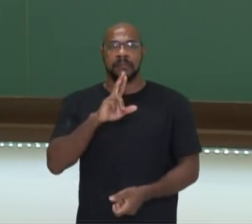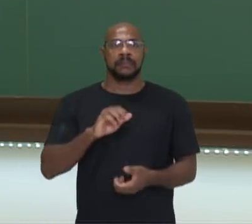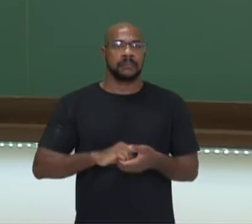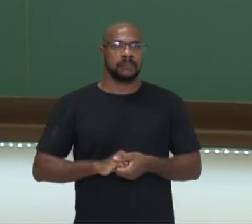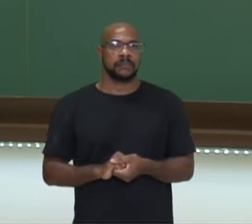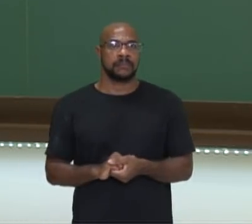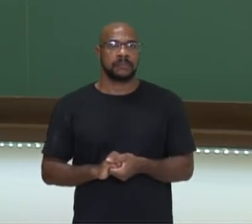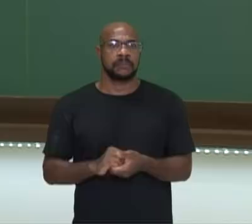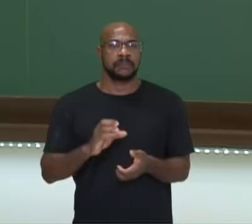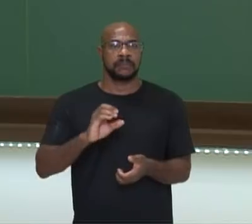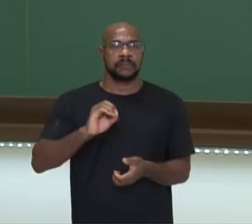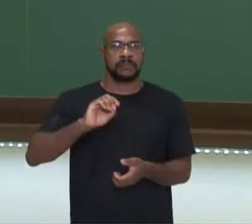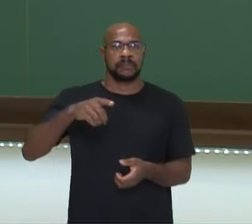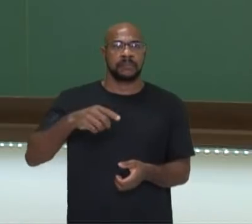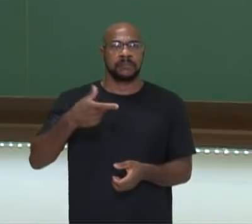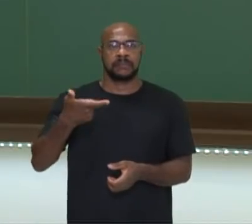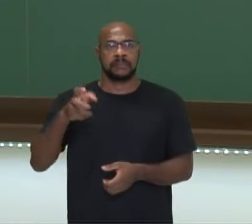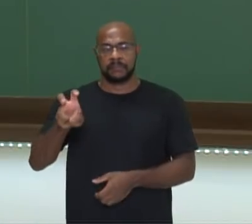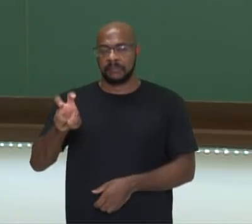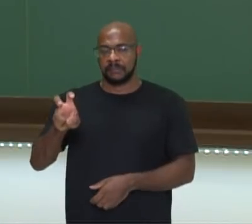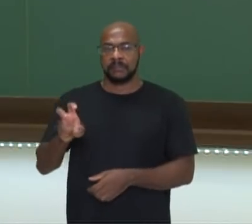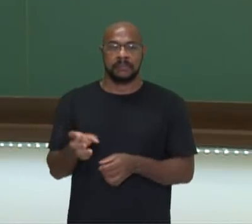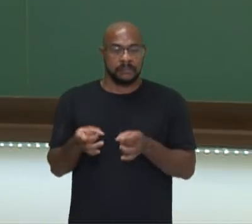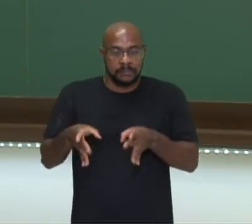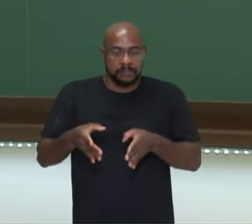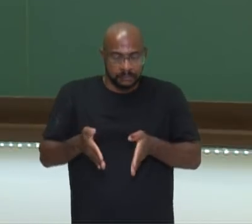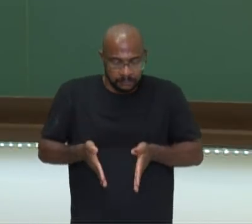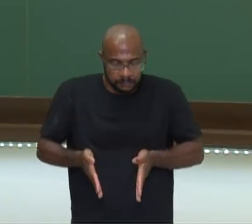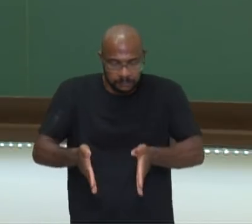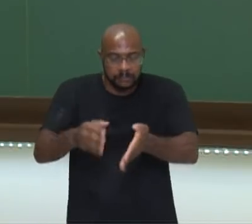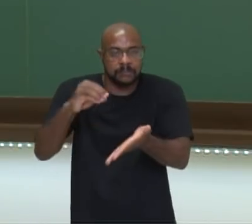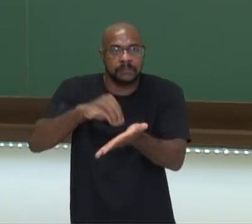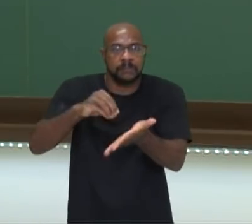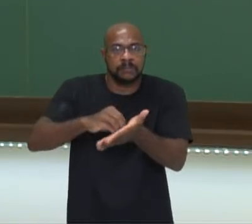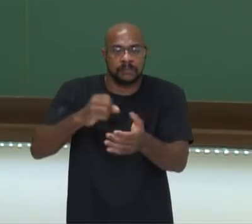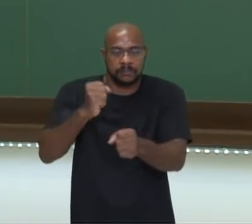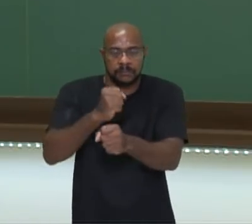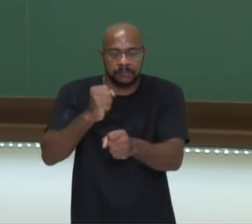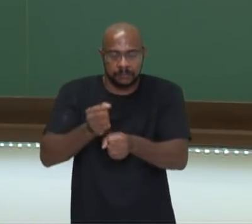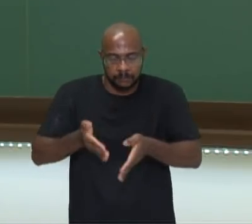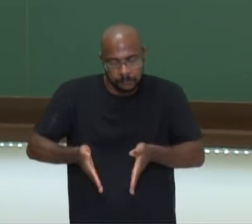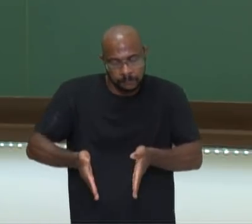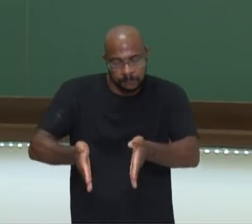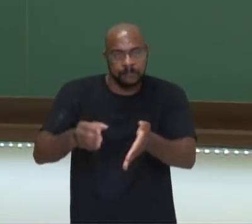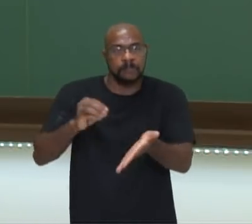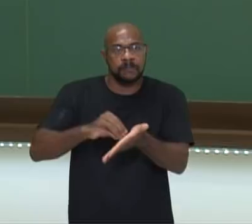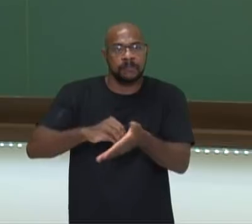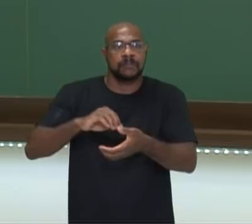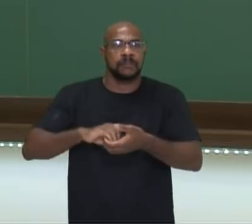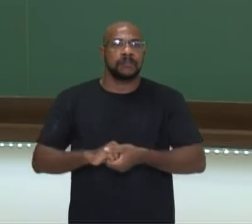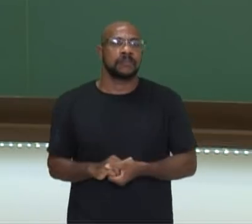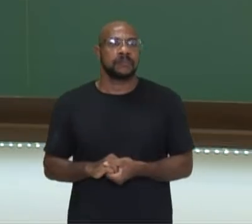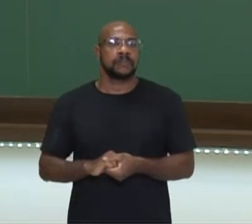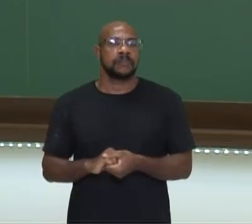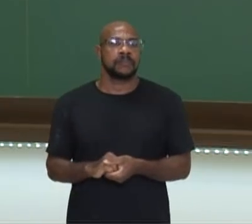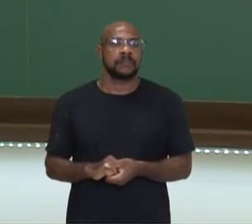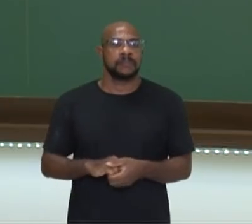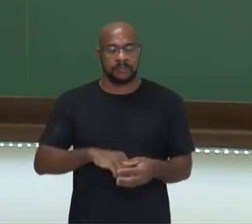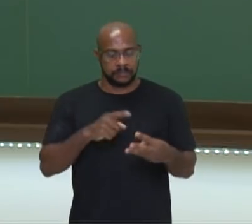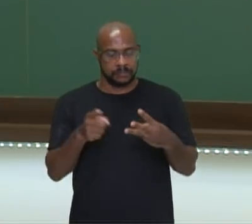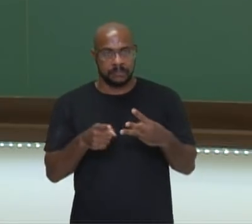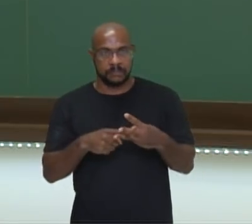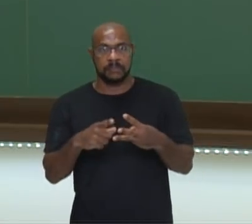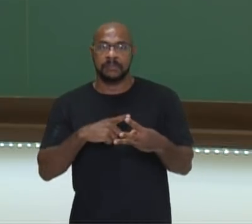0,025. Tá? Então sobrou bem pouquinho da estrada para você pavimentar. Na terceira etapa, serão pavimentadas